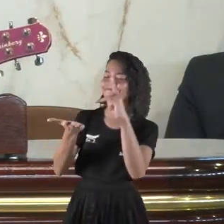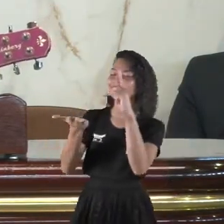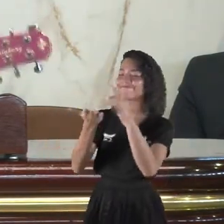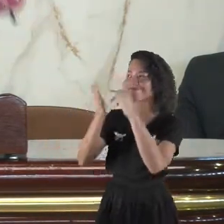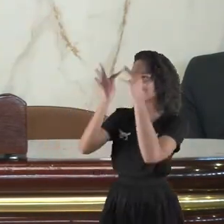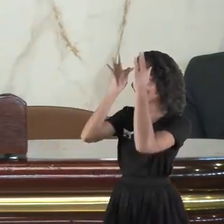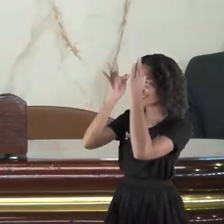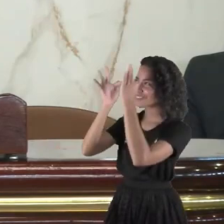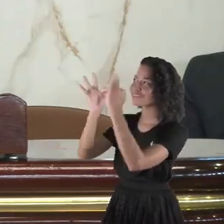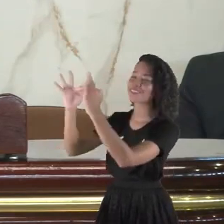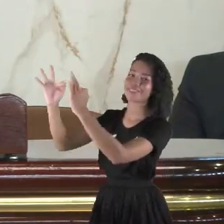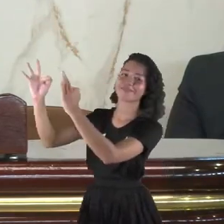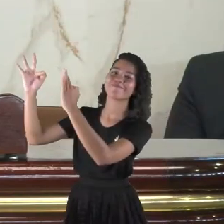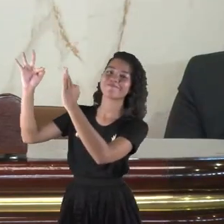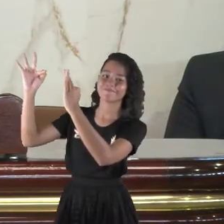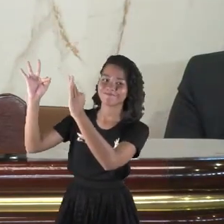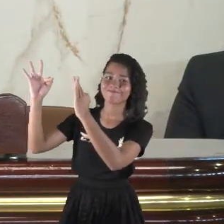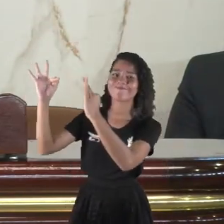Cante.